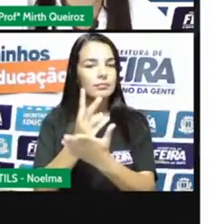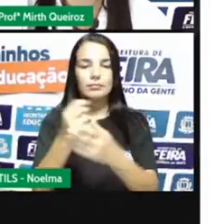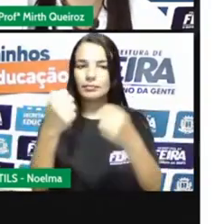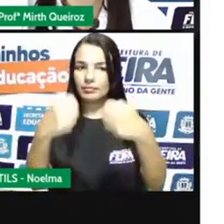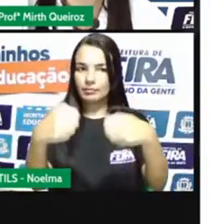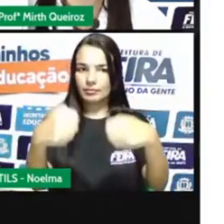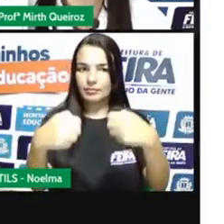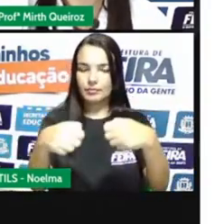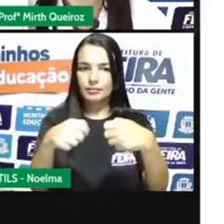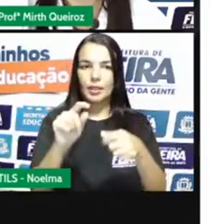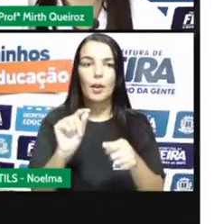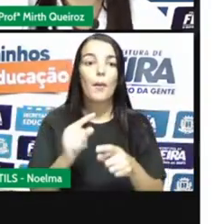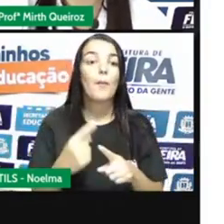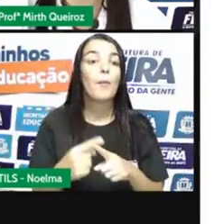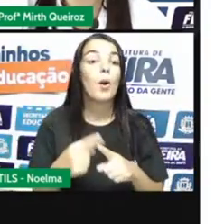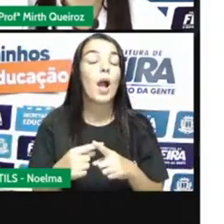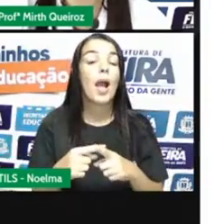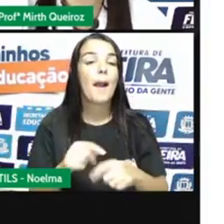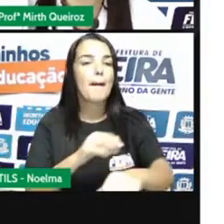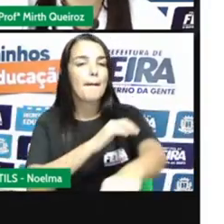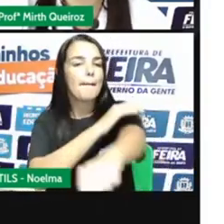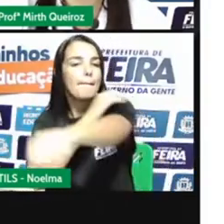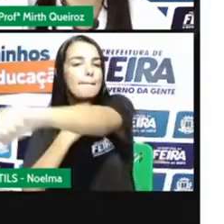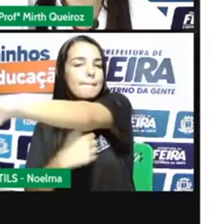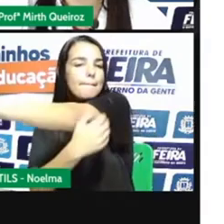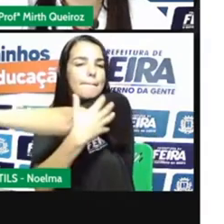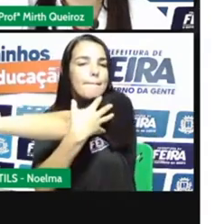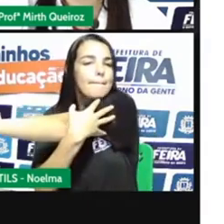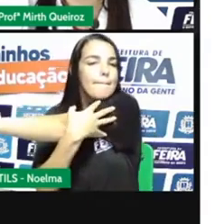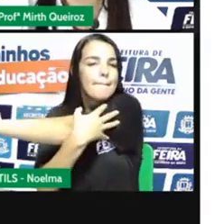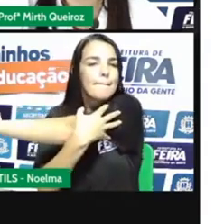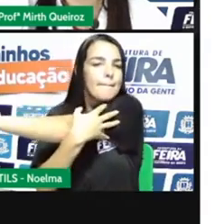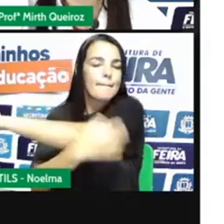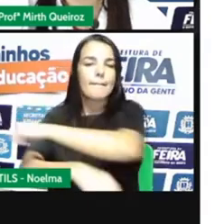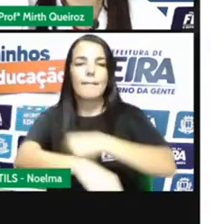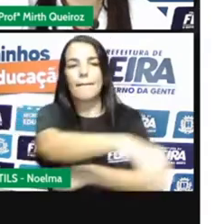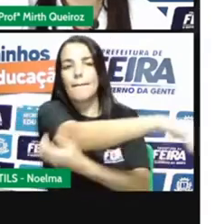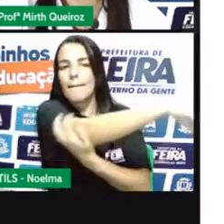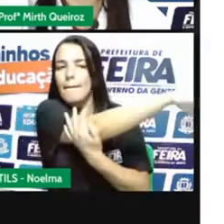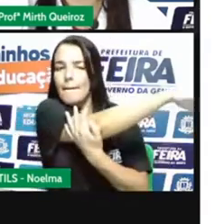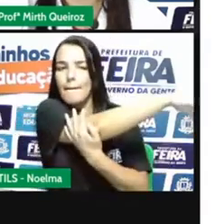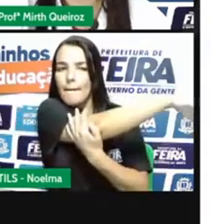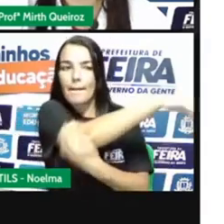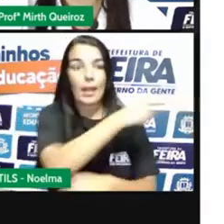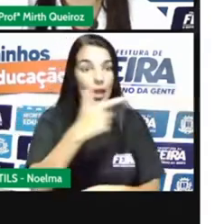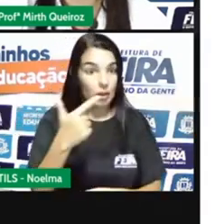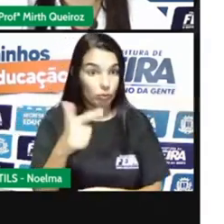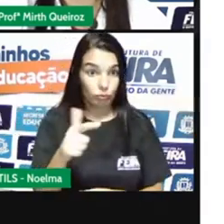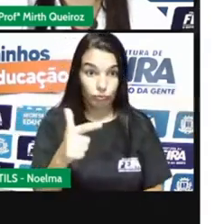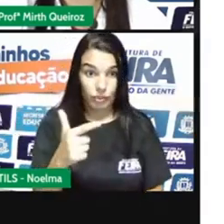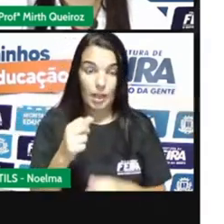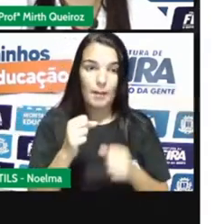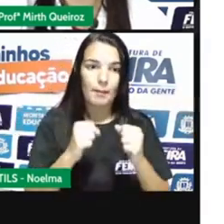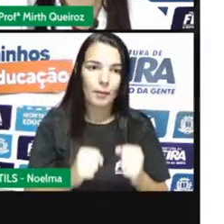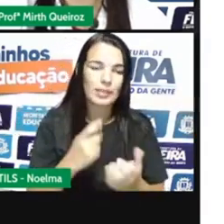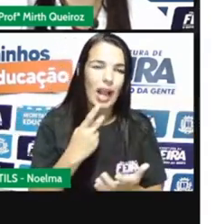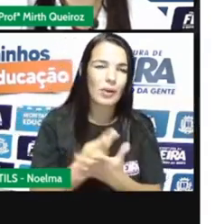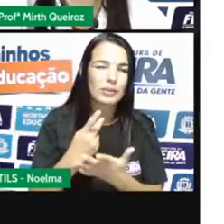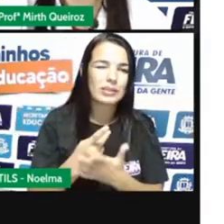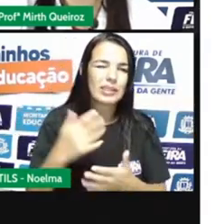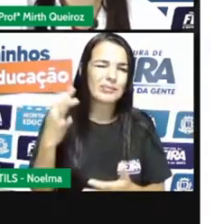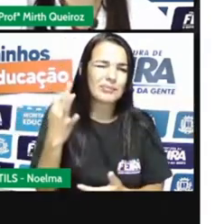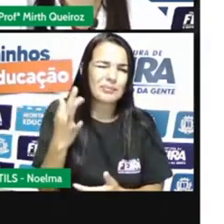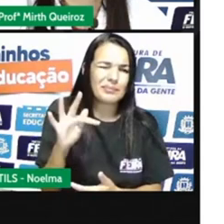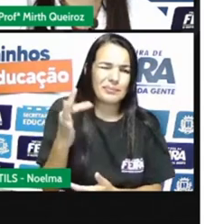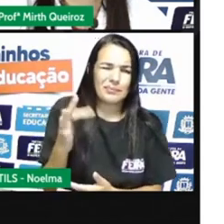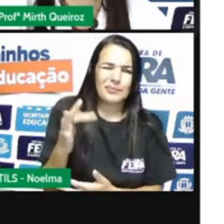atividade. A ausência de um aquecimento adequado pode resultar em uma reação imediata do